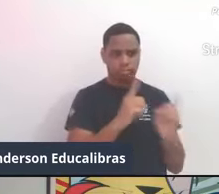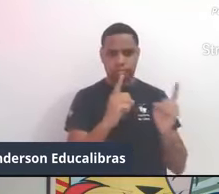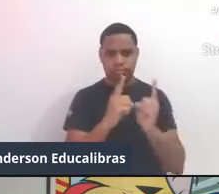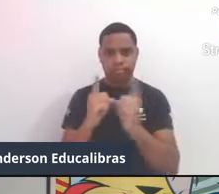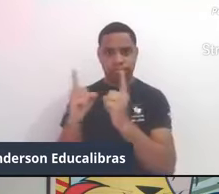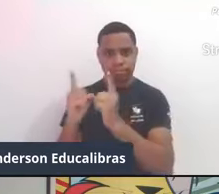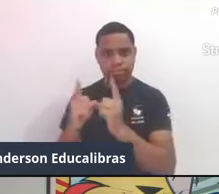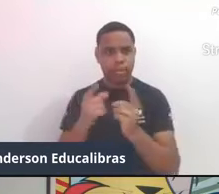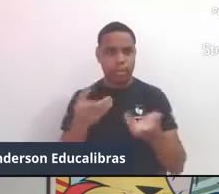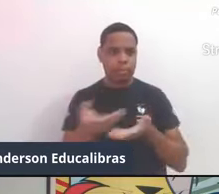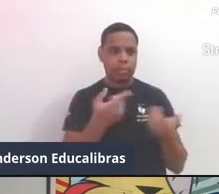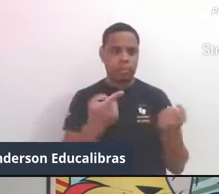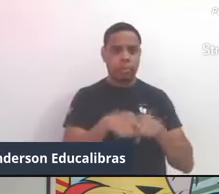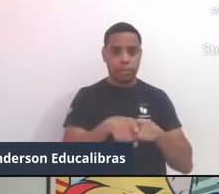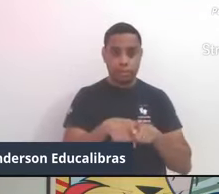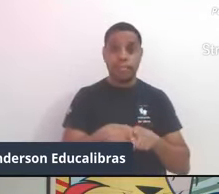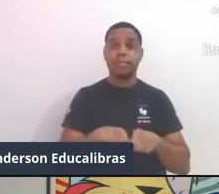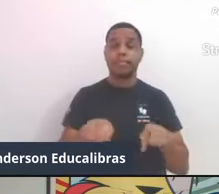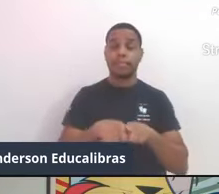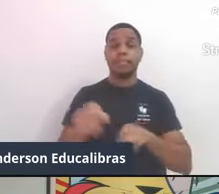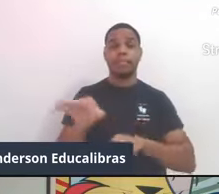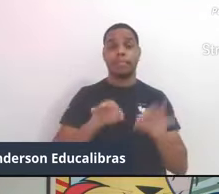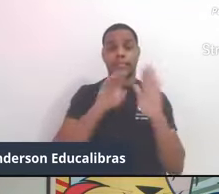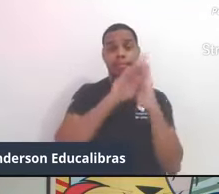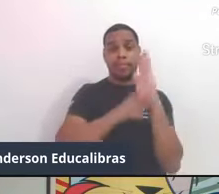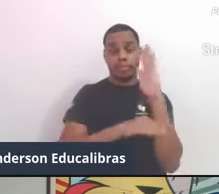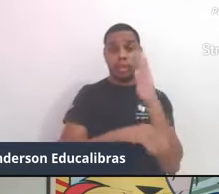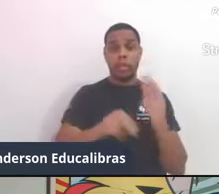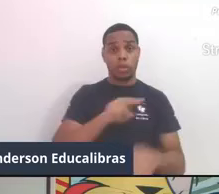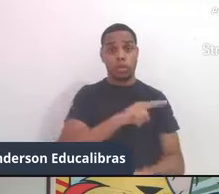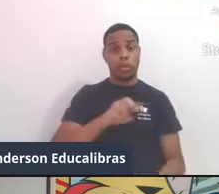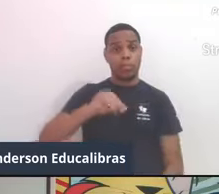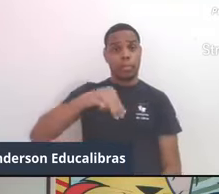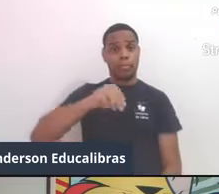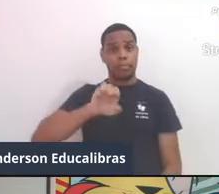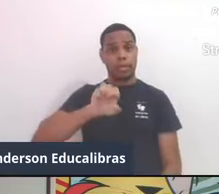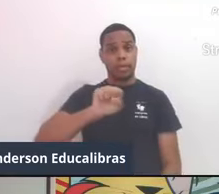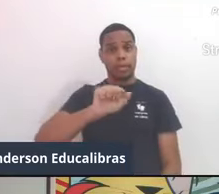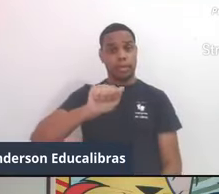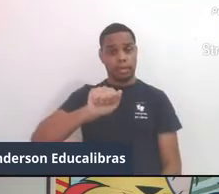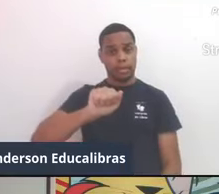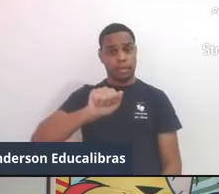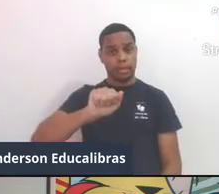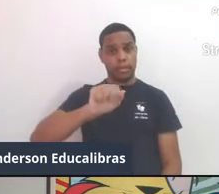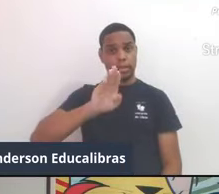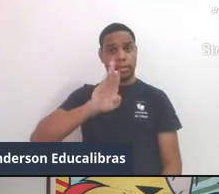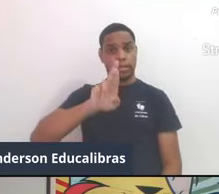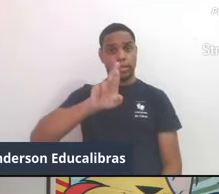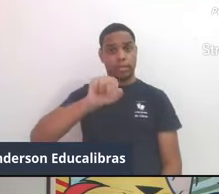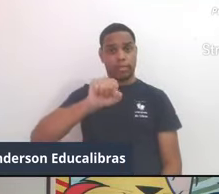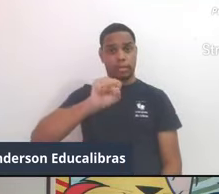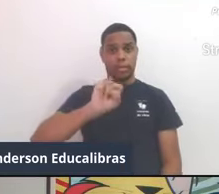né? Nós temos um programa chamado Mesa Brasil, de muito antigo, que foi fortalecido,